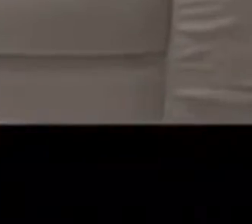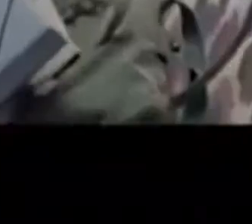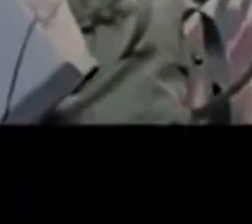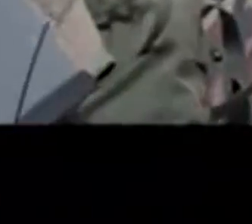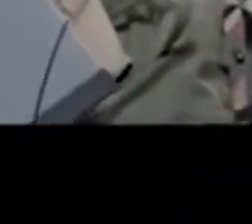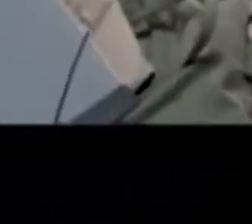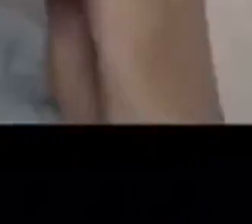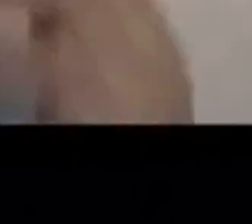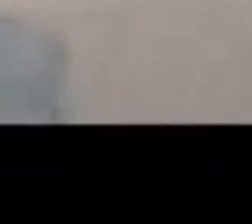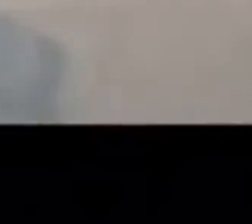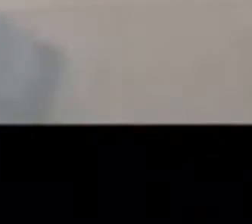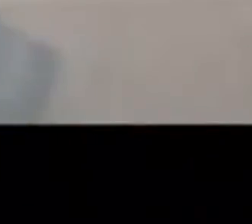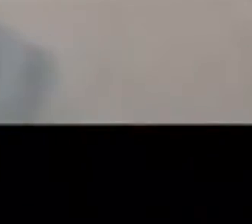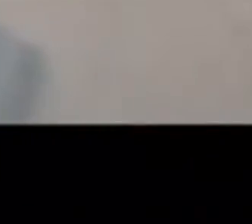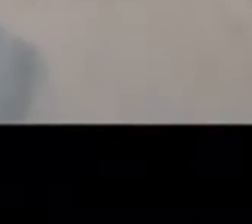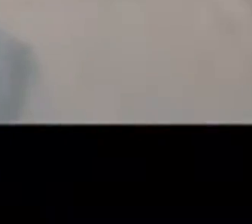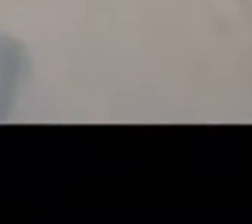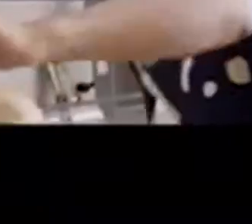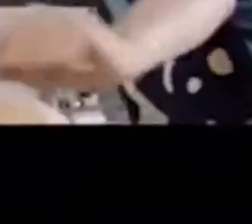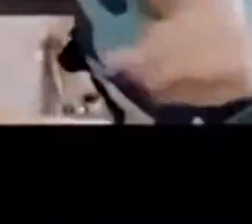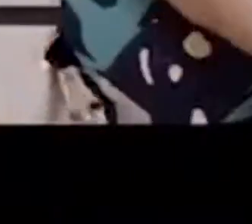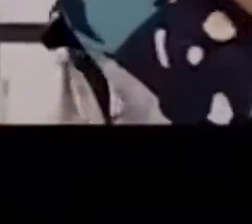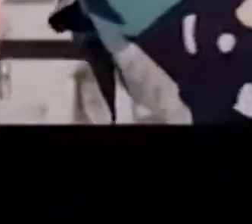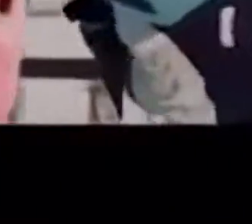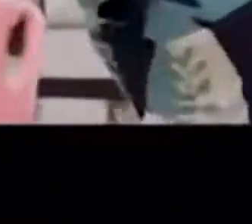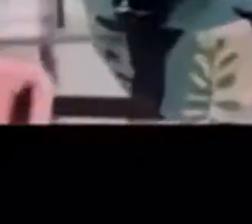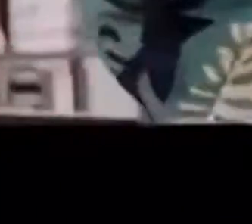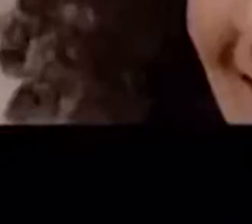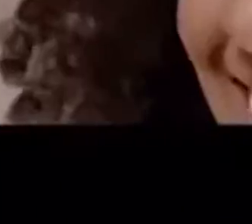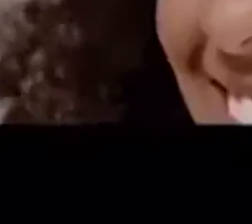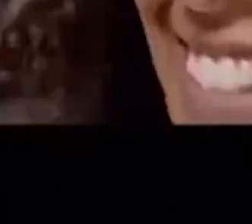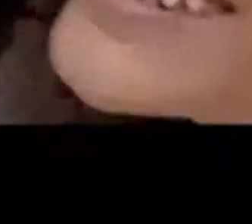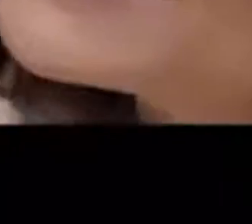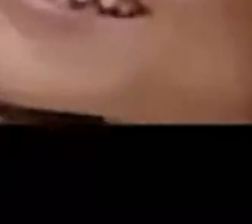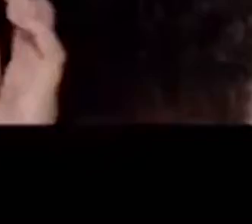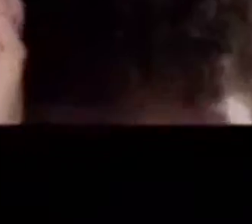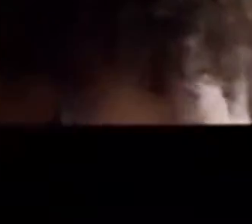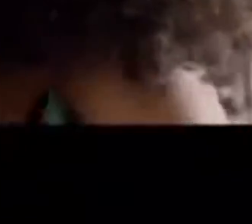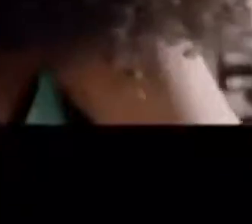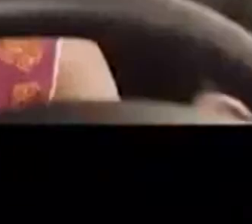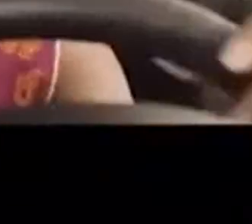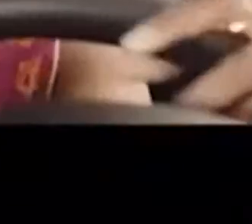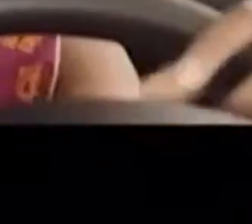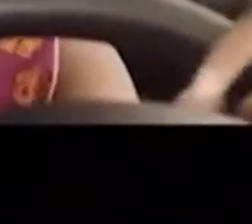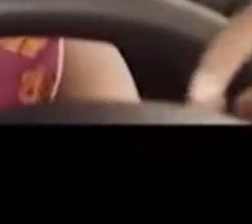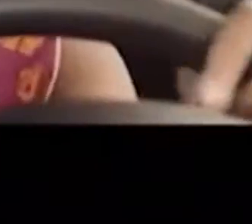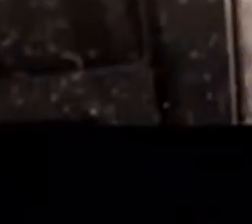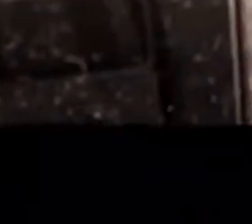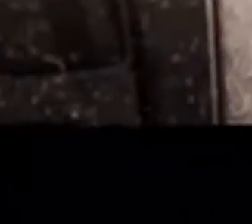e de não fazer nada, de guardar cada momento